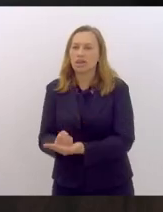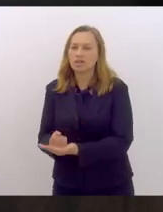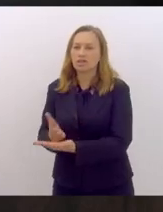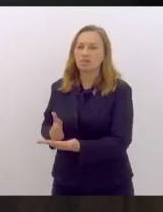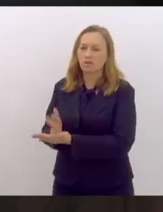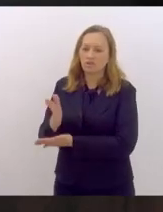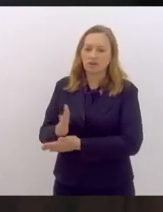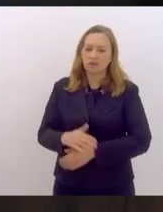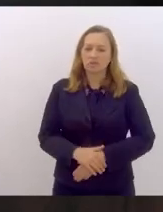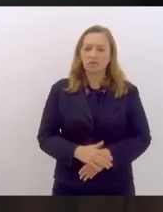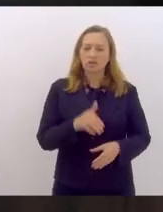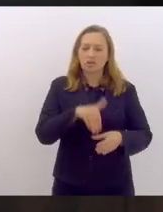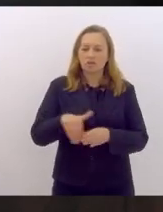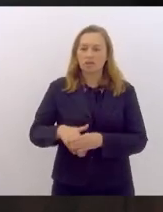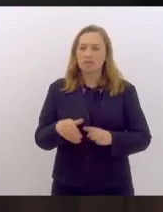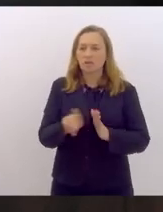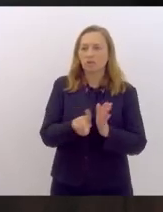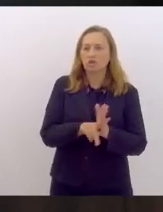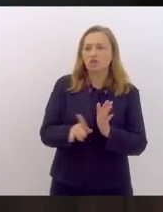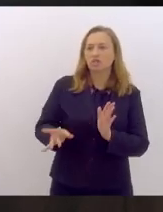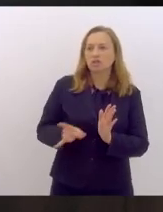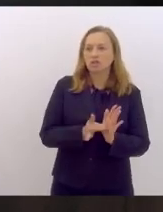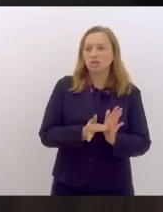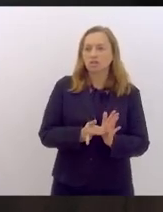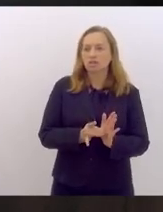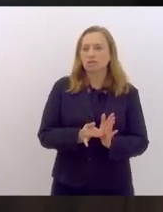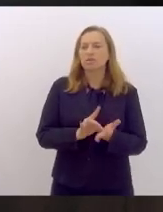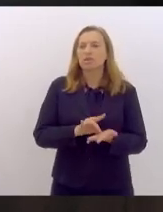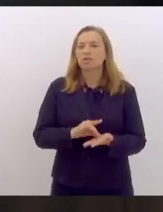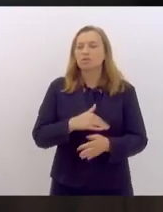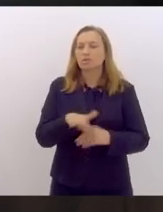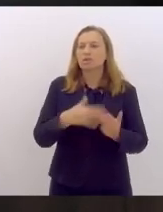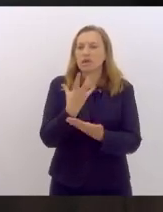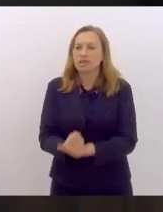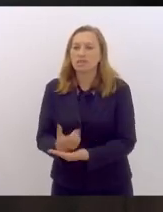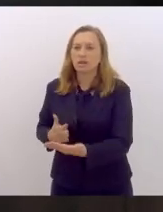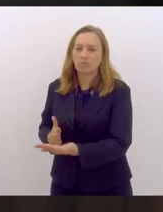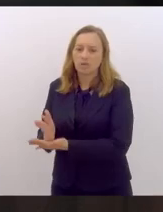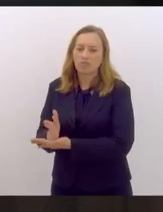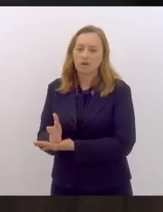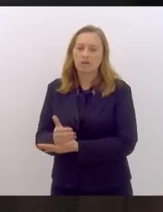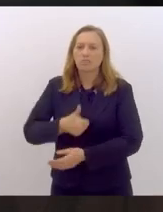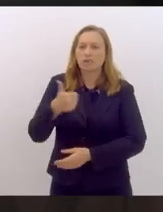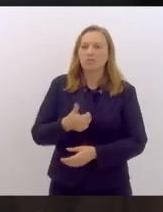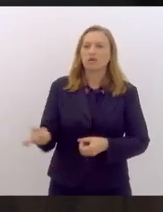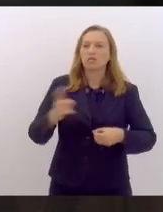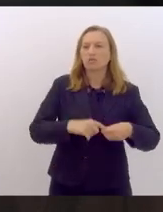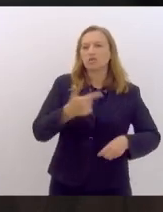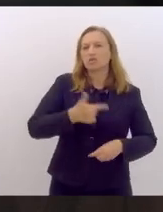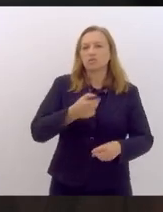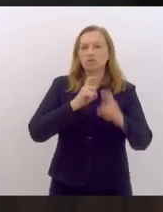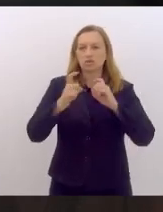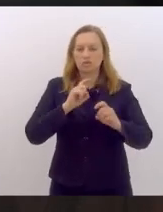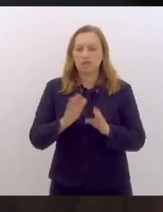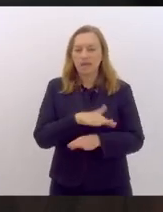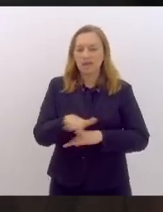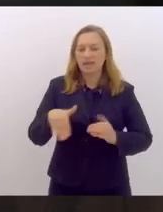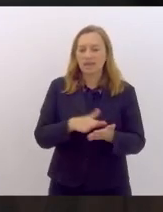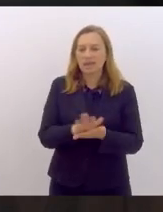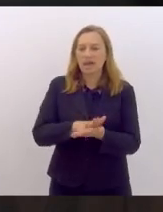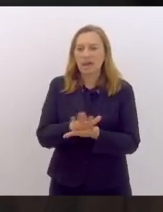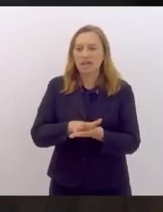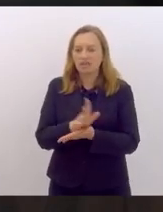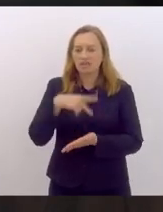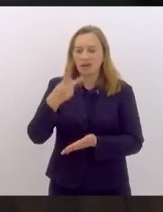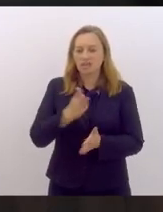estão, aprovado. Em votação, projeto original. Senhores que aprovam, permaneçam como estão, aprovado. Em primeira, retorna em segunda. Nada mais a tratar na